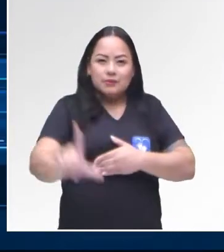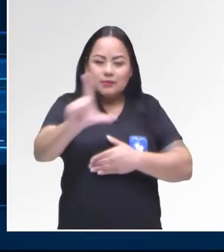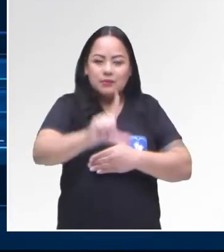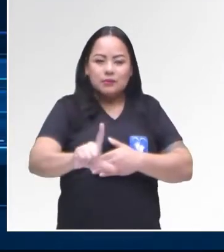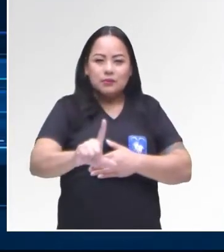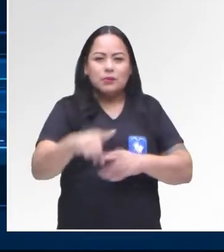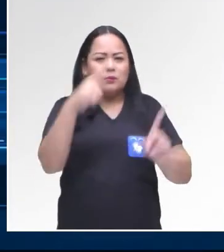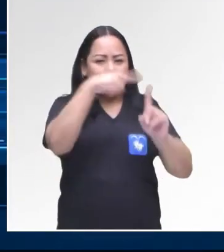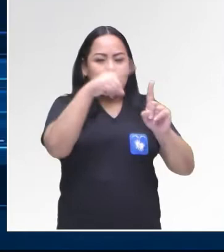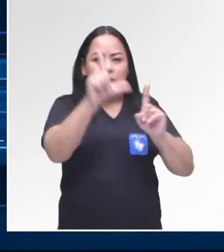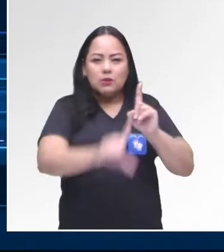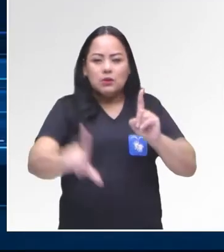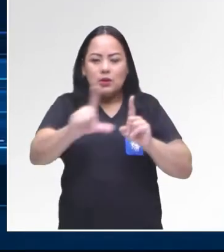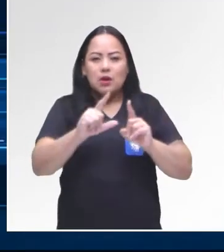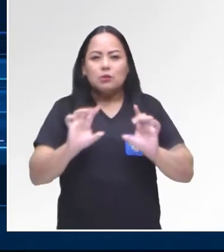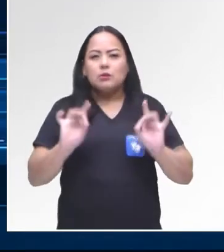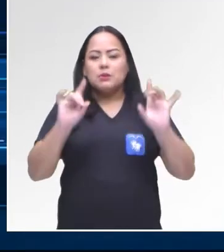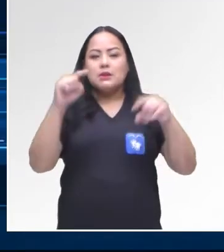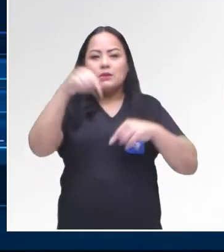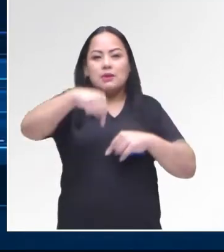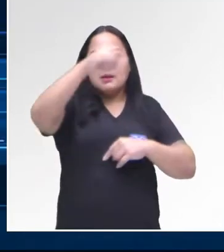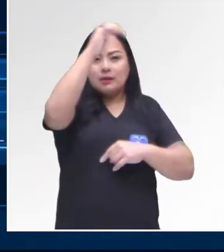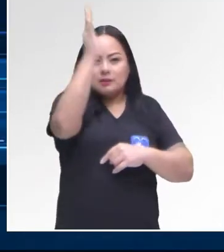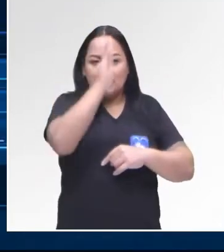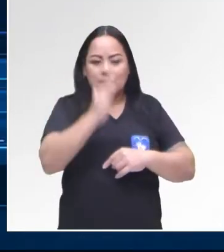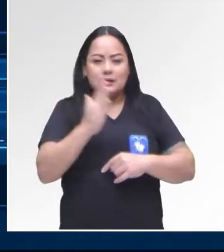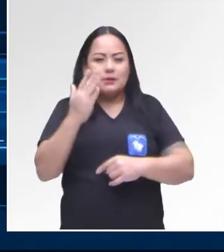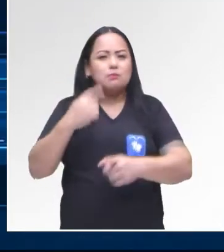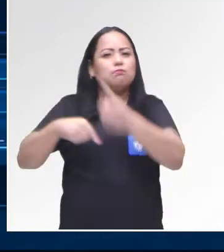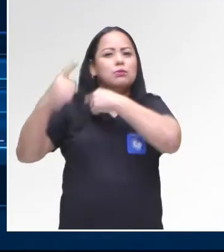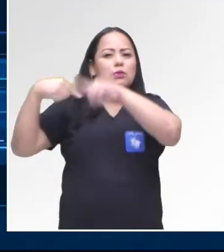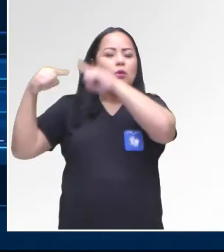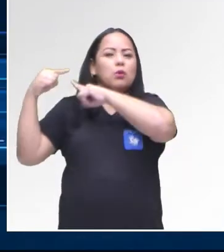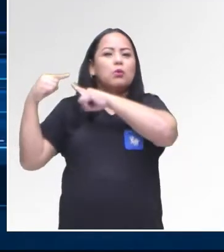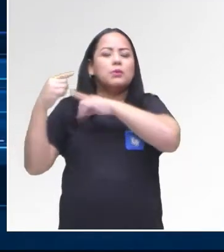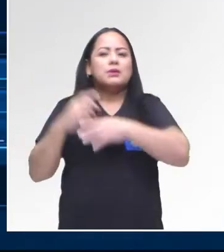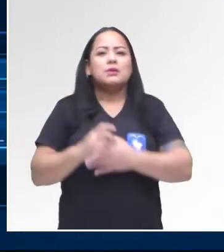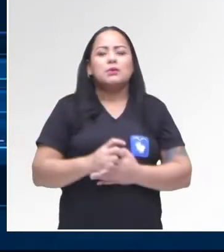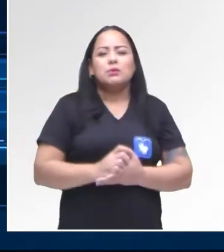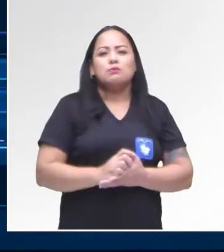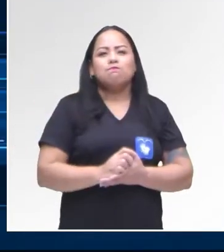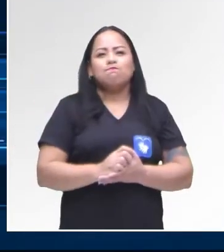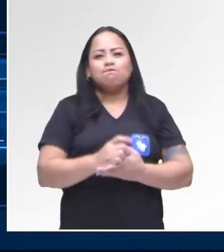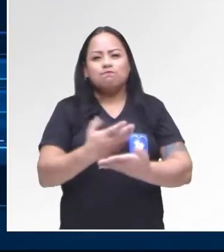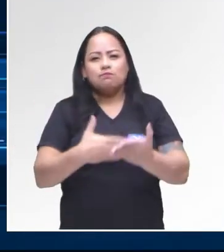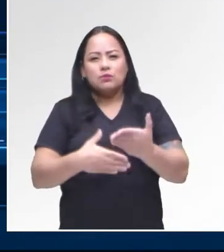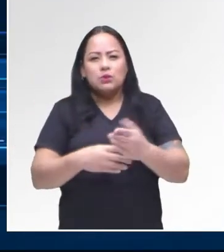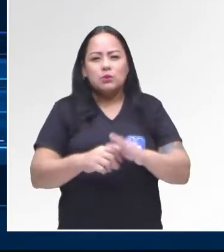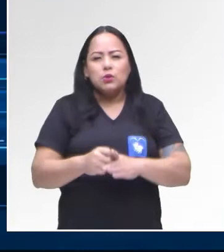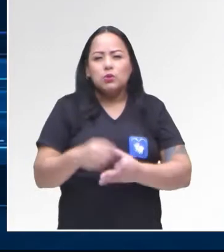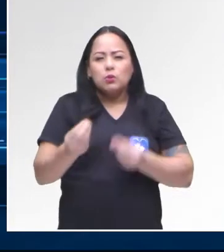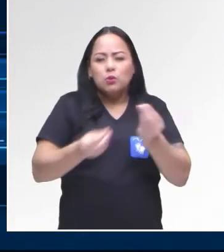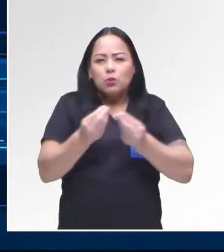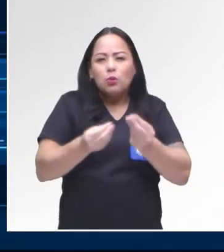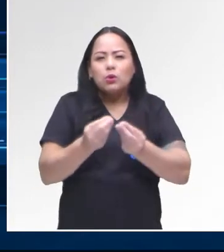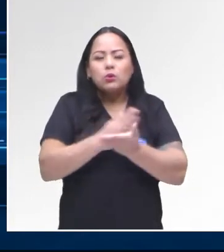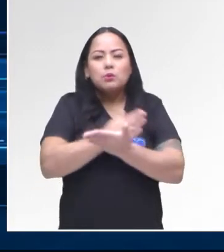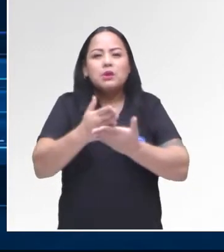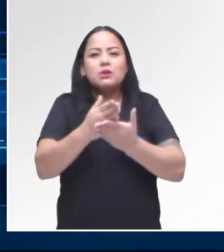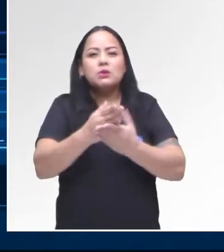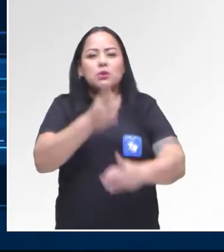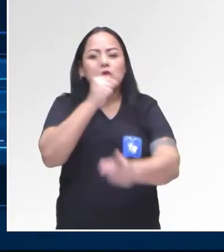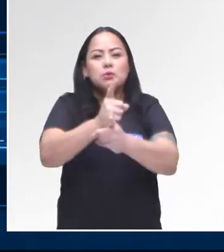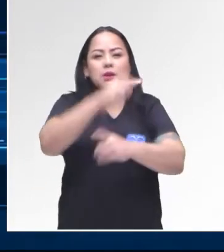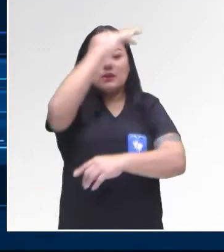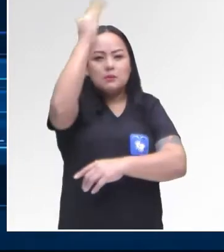Brasil, especialmente, começamos lá no quinhentismo, né? Os jesuítas, a literatura de informação,